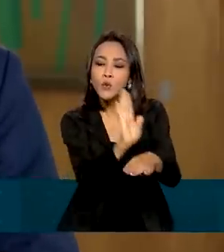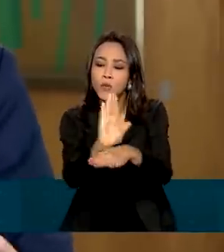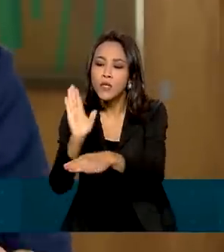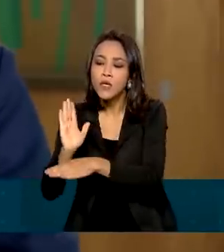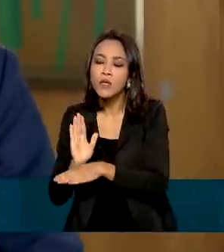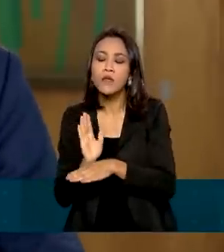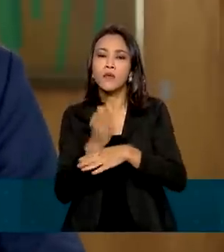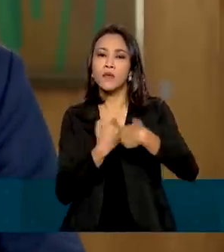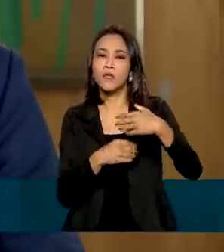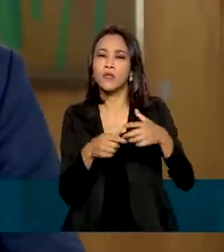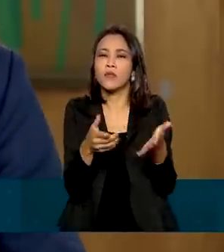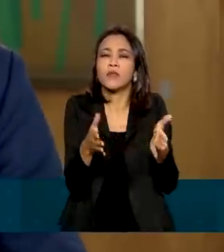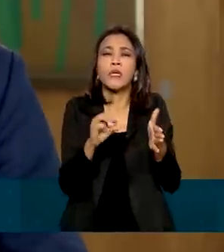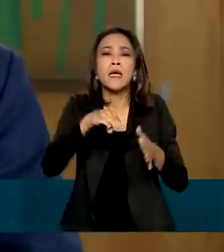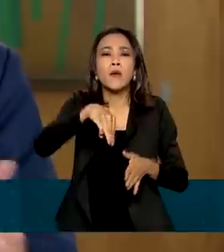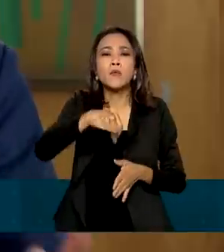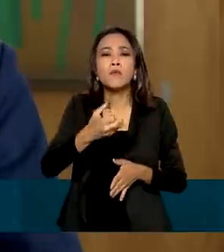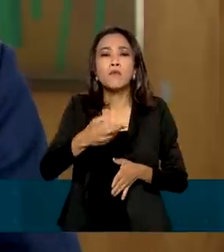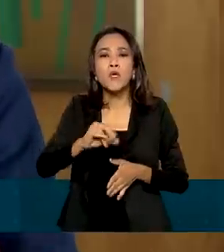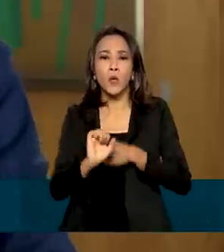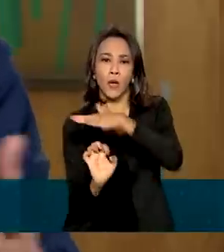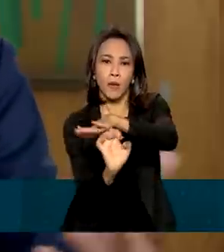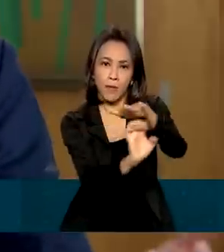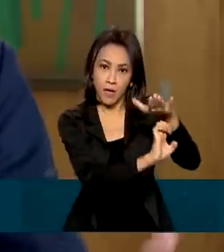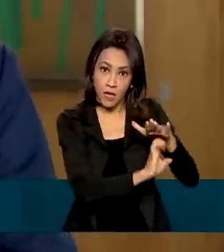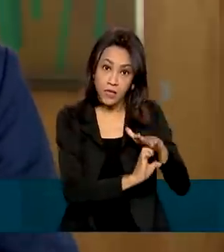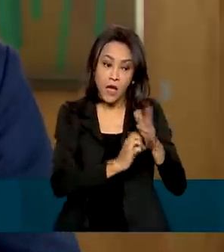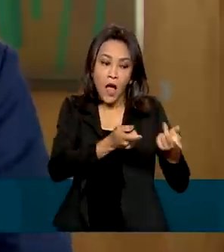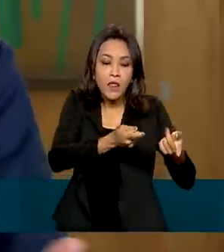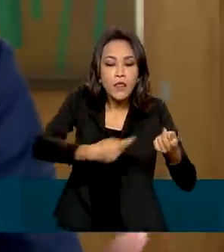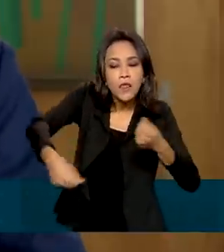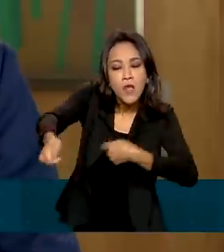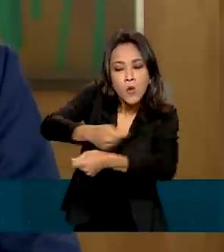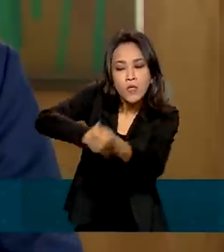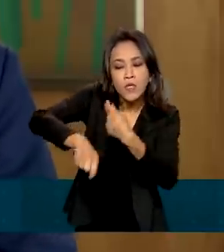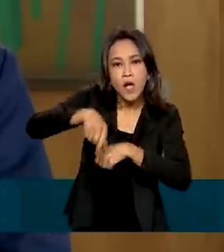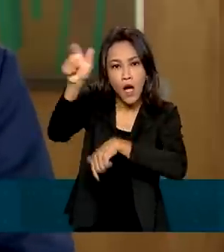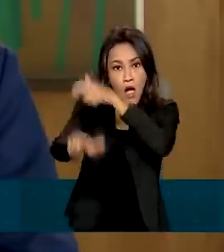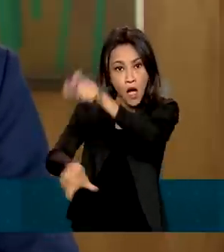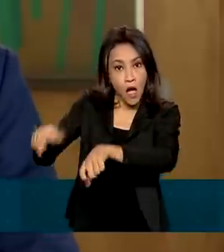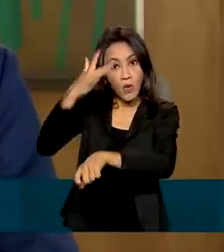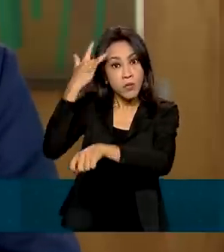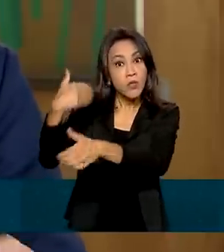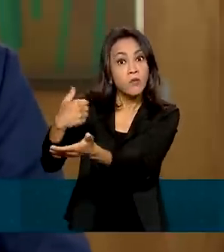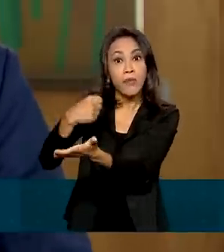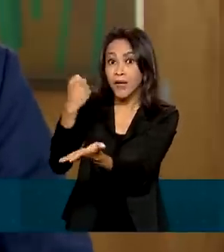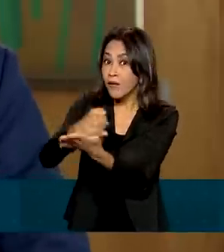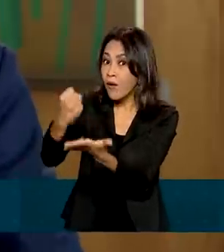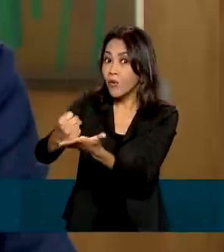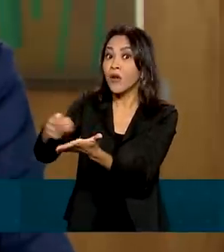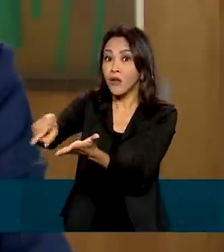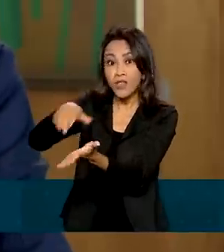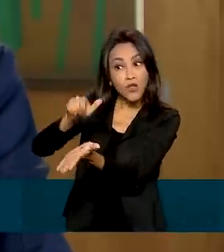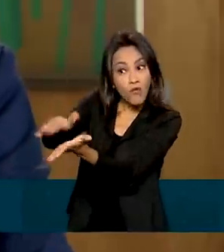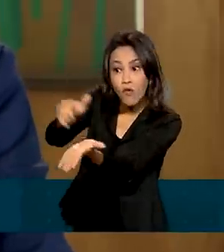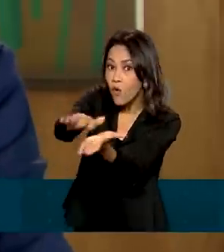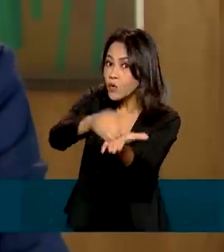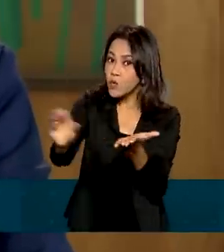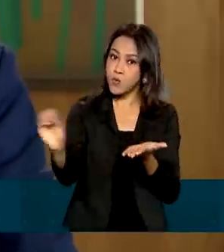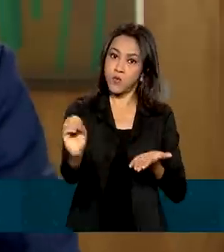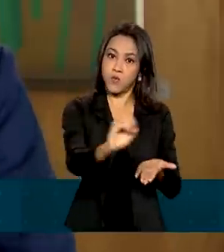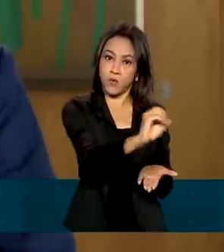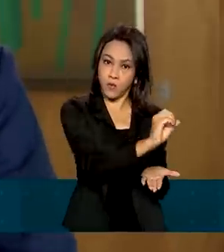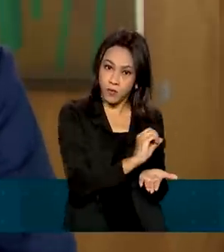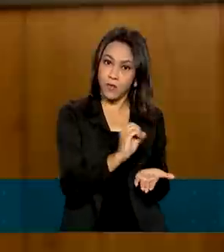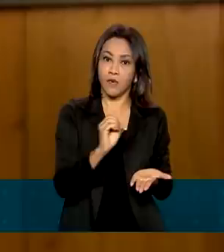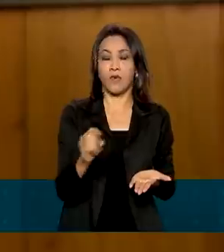pequenos empresários a negociar com seus empregados, para que eles não fossem demitidos. Muito dinheiro do governo federal para manter